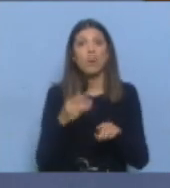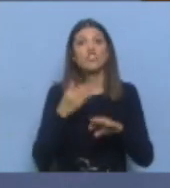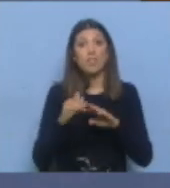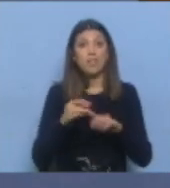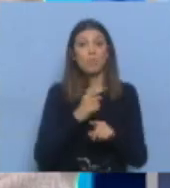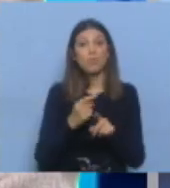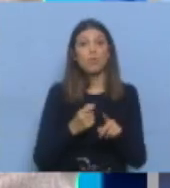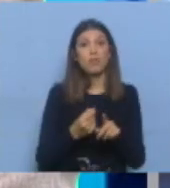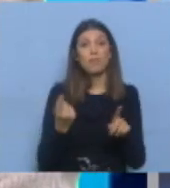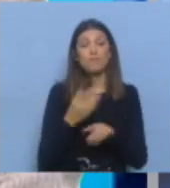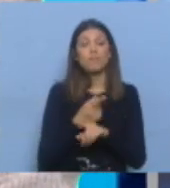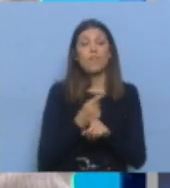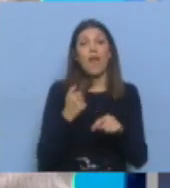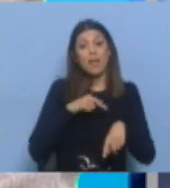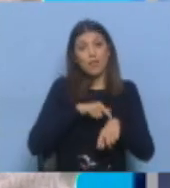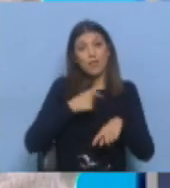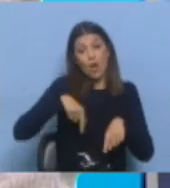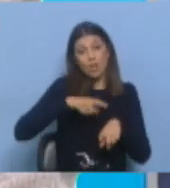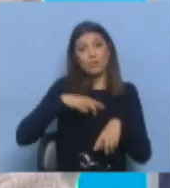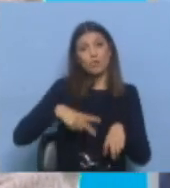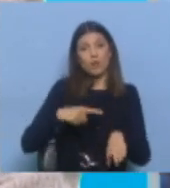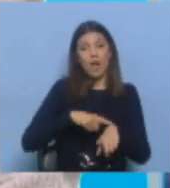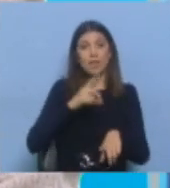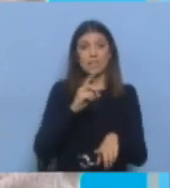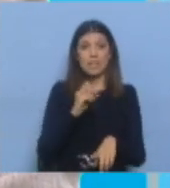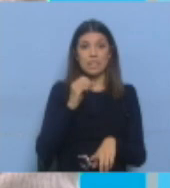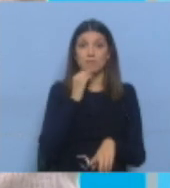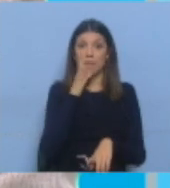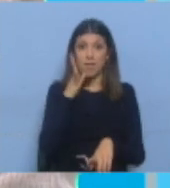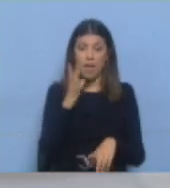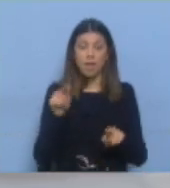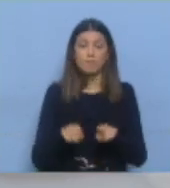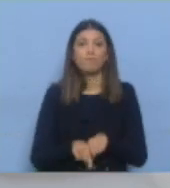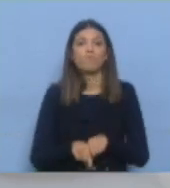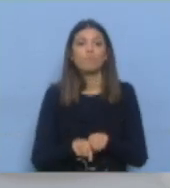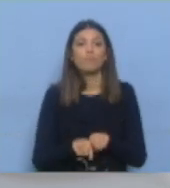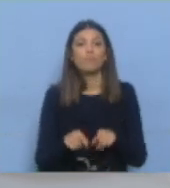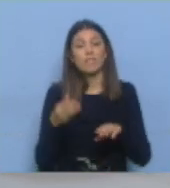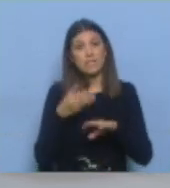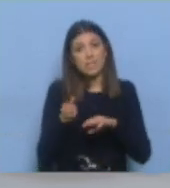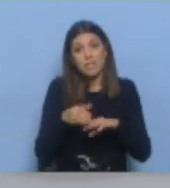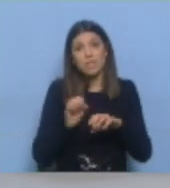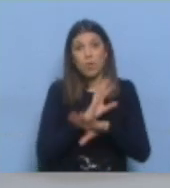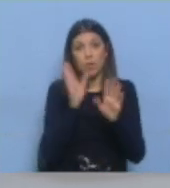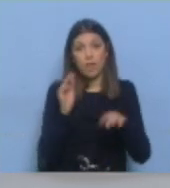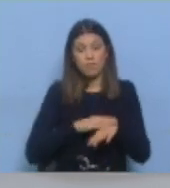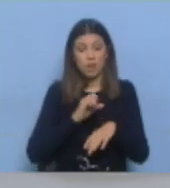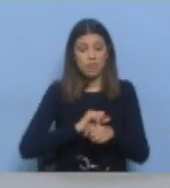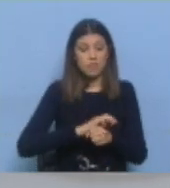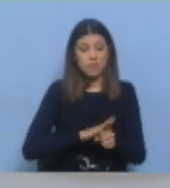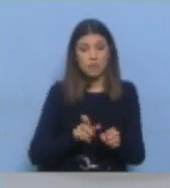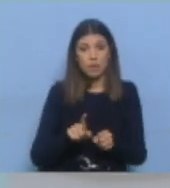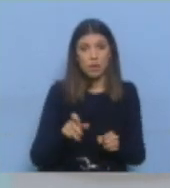complica o trabalho. É às nossas 6 da manhã. Claro. Mas olhando estas Eucaristias, percebe-se muito